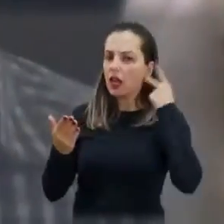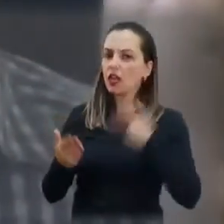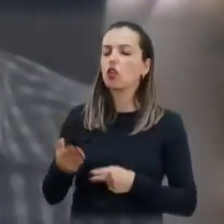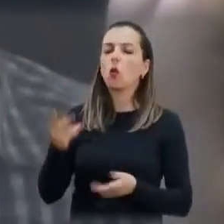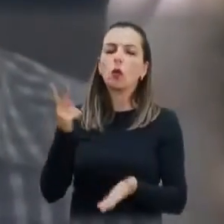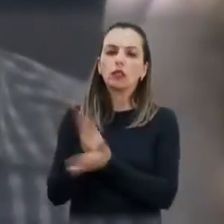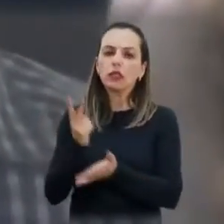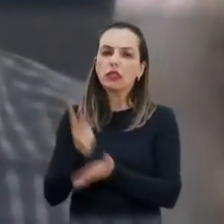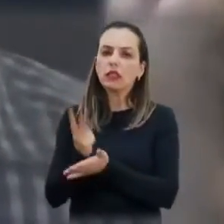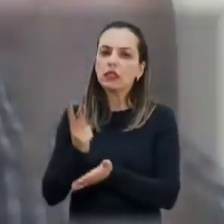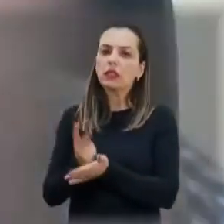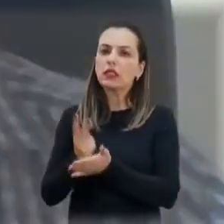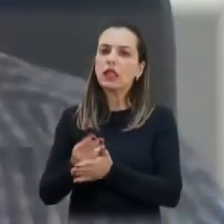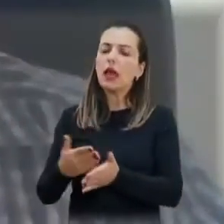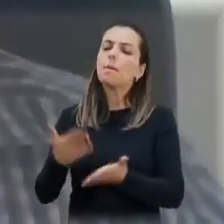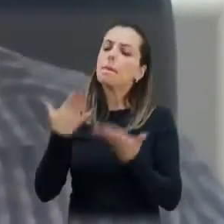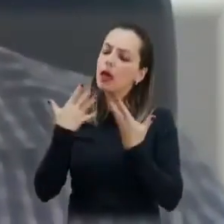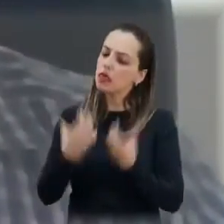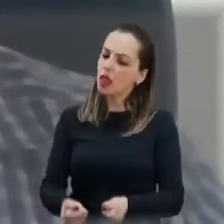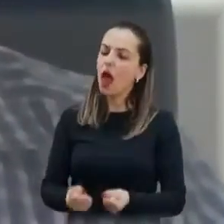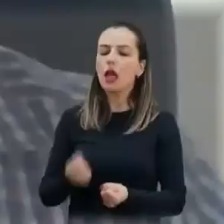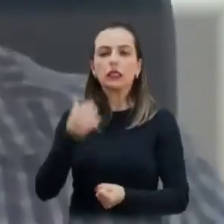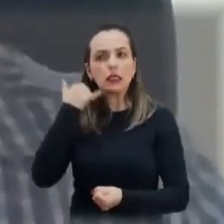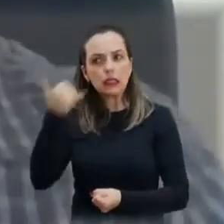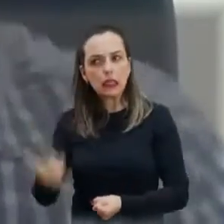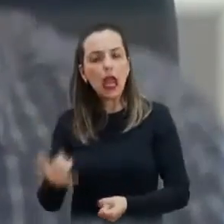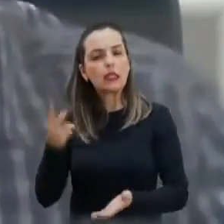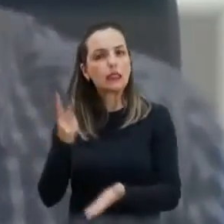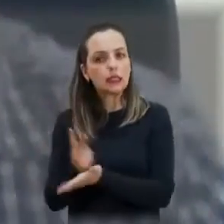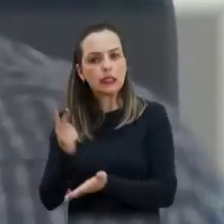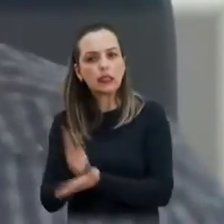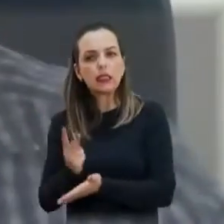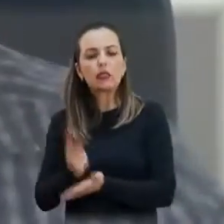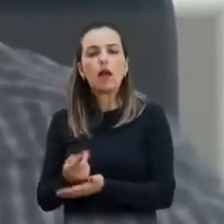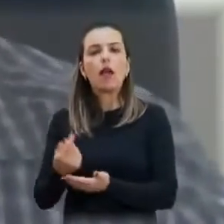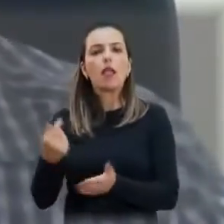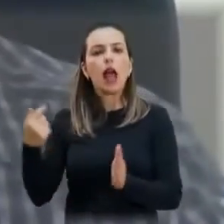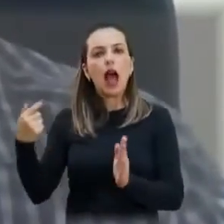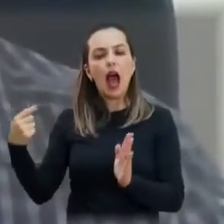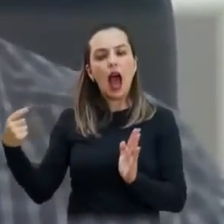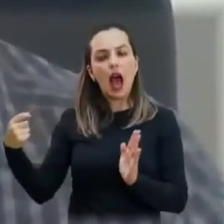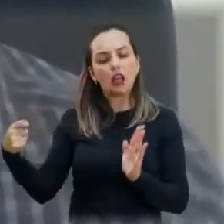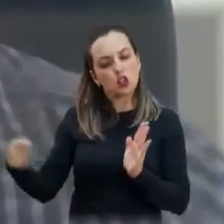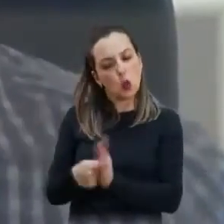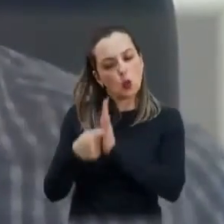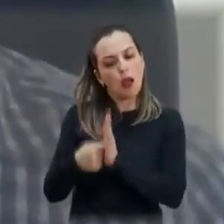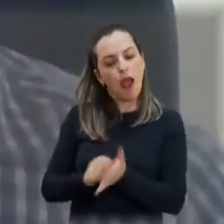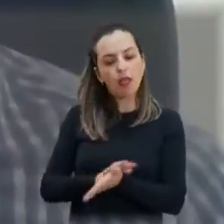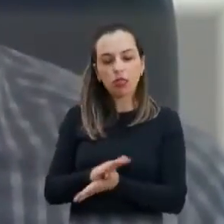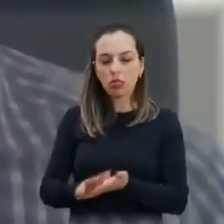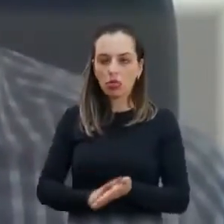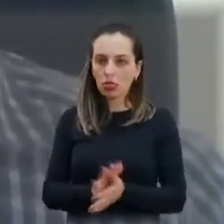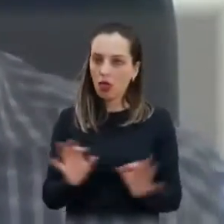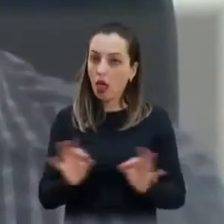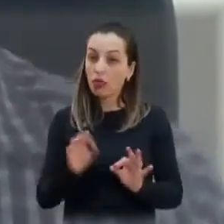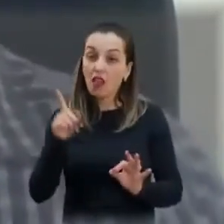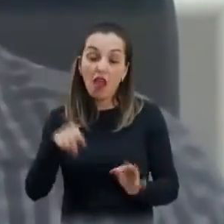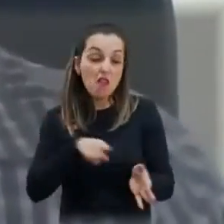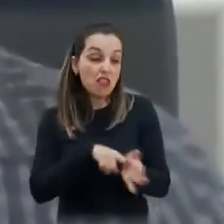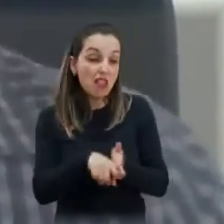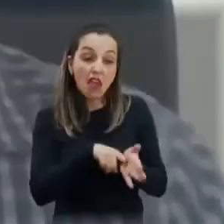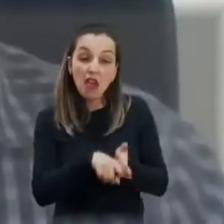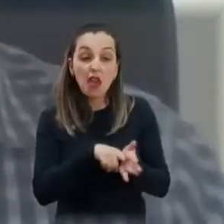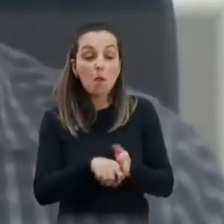de atender um pedido de um vereador numa ligação. Ninguém está acusando de nada, nem ela, nem o próprio executivo. É simplesmente uma